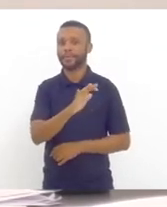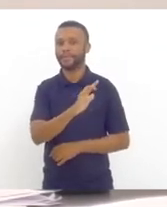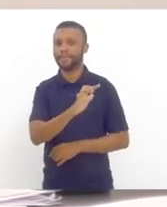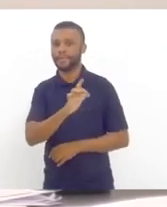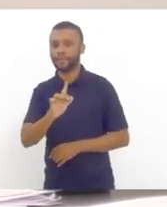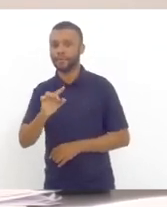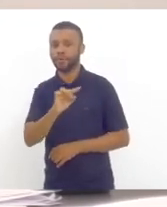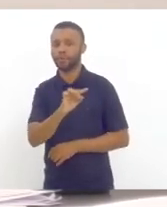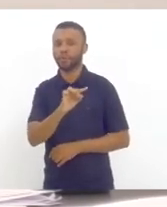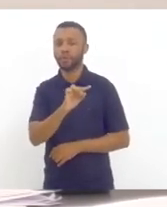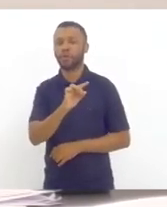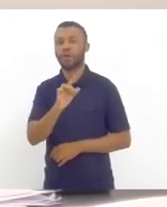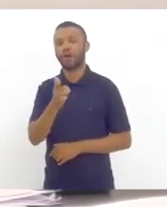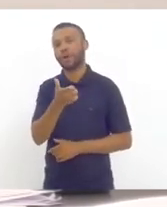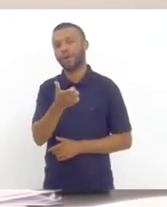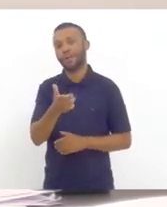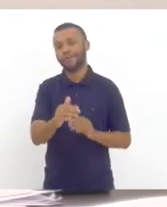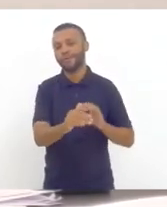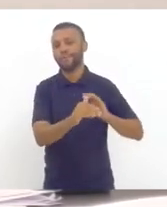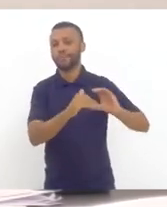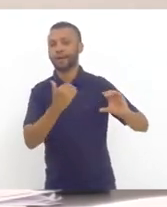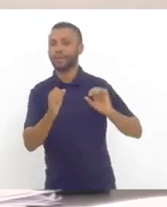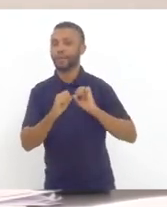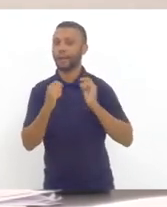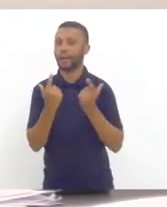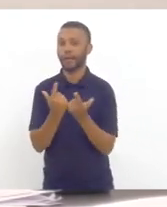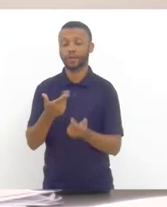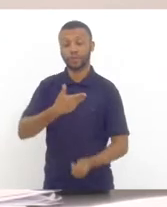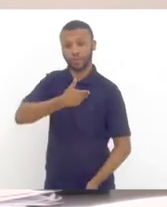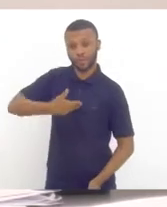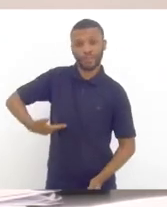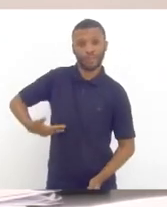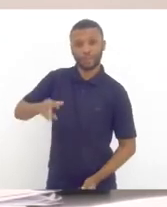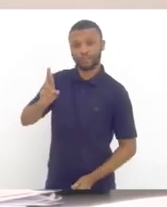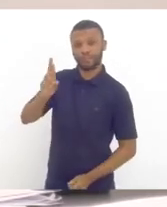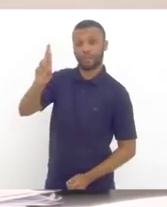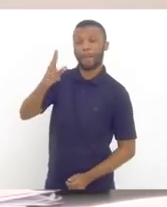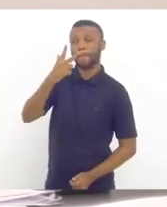Casa. O Poder Executivo está com uma posição muito